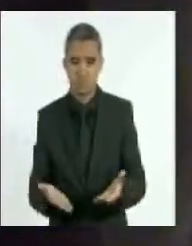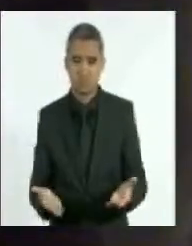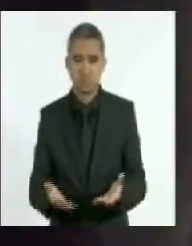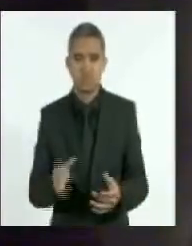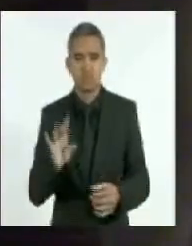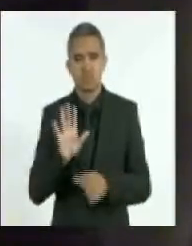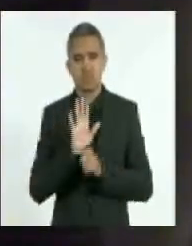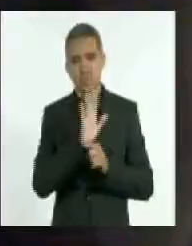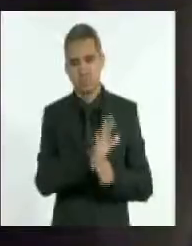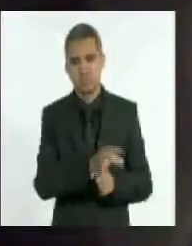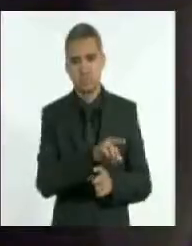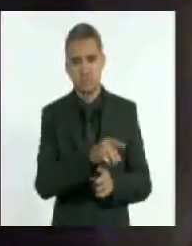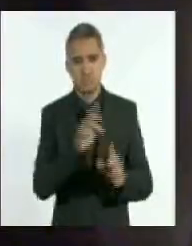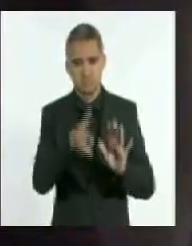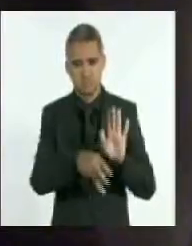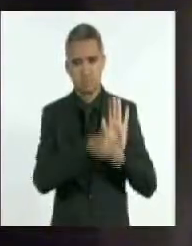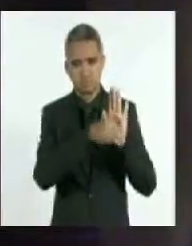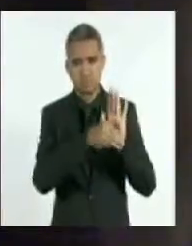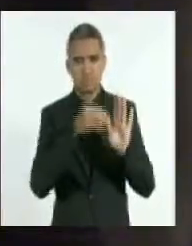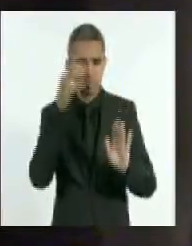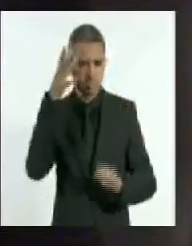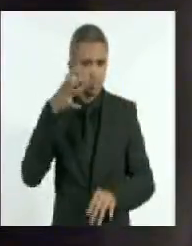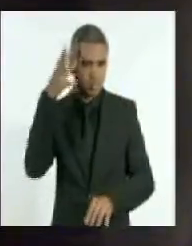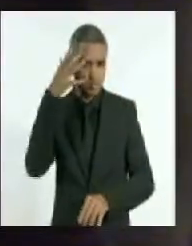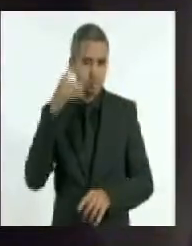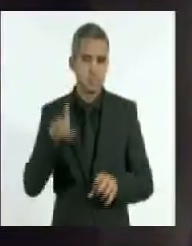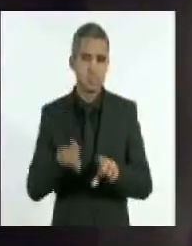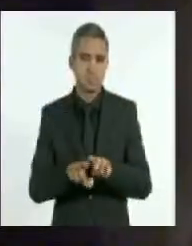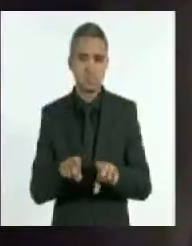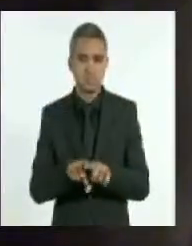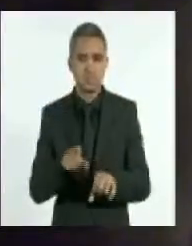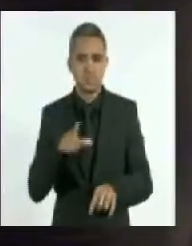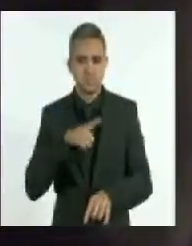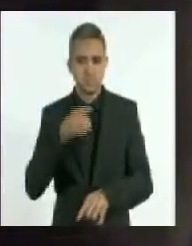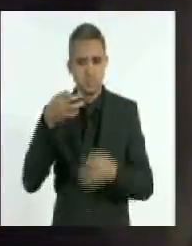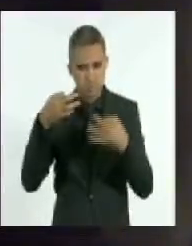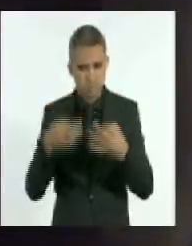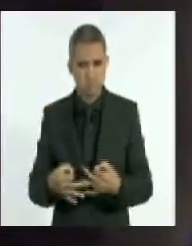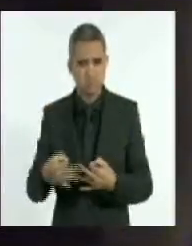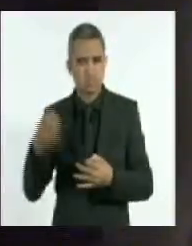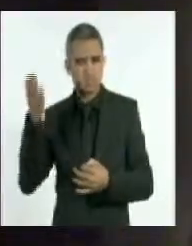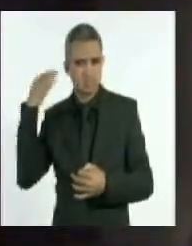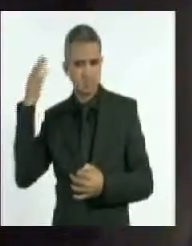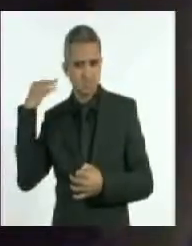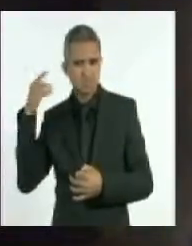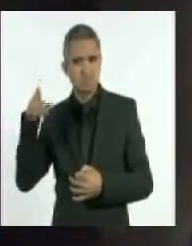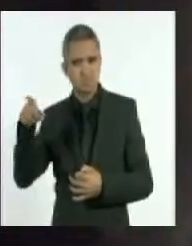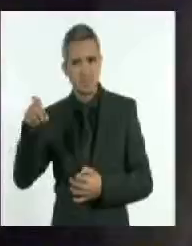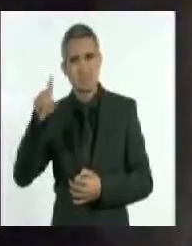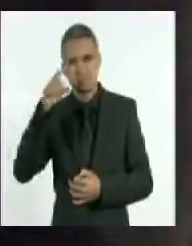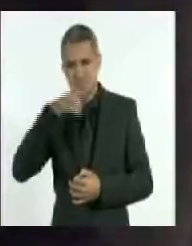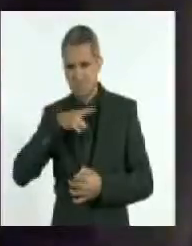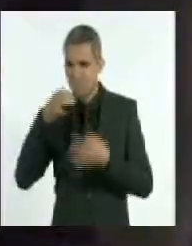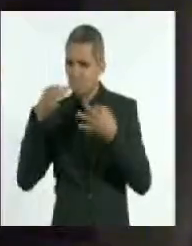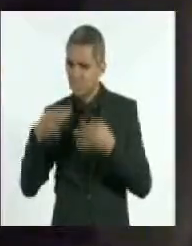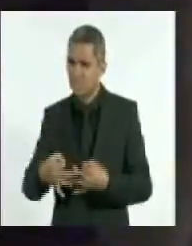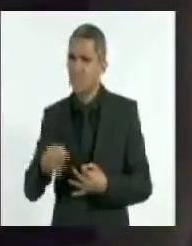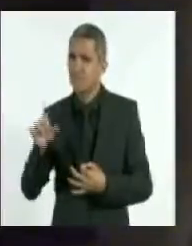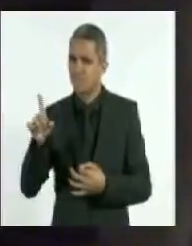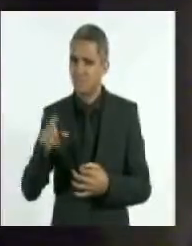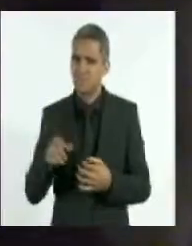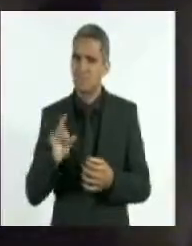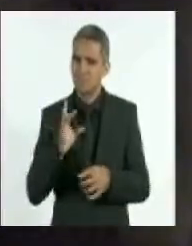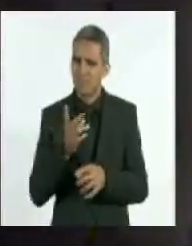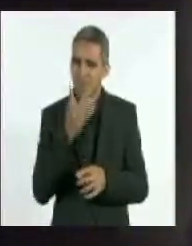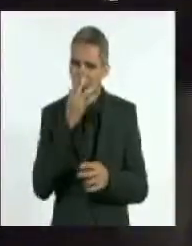corroborar com Vossa Excelência e Vossa Excelência também, com certeza, desde a época, Vossa Excelência tinha certeza desta situação da refinaria